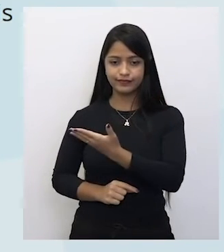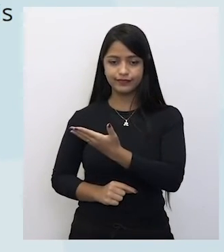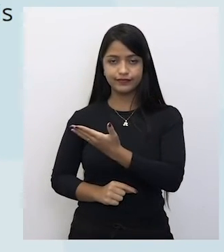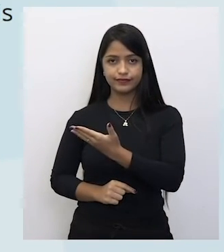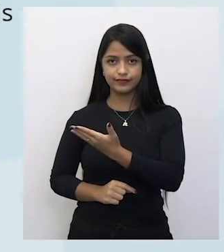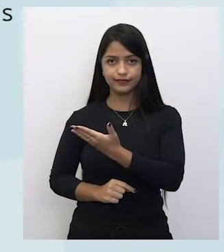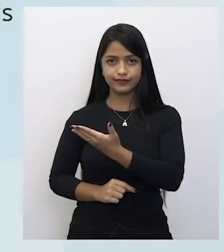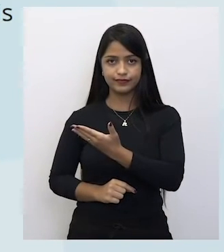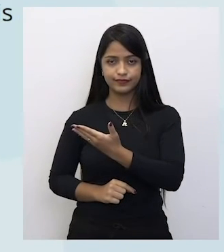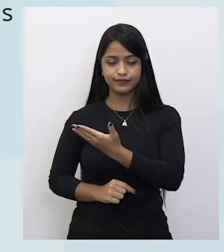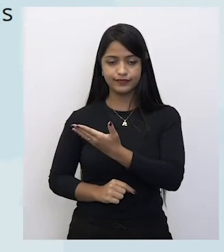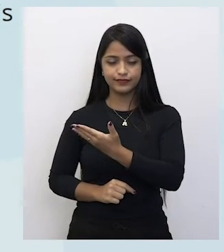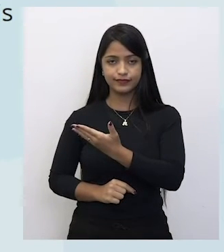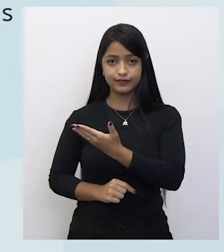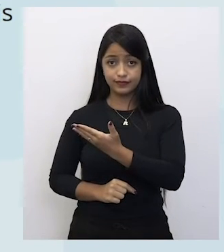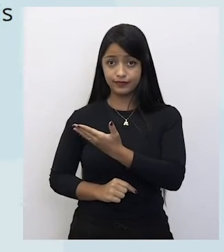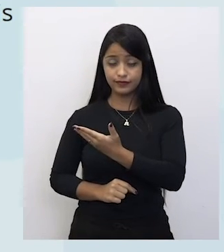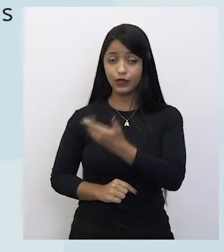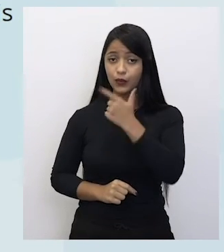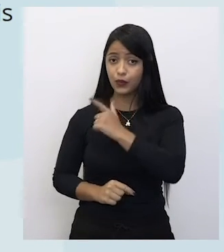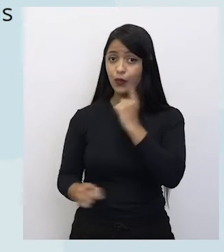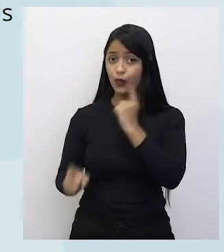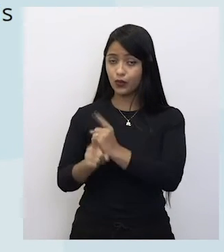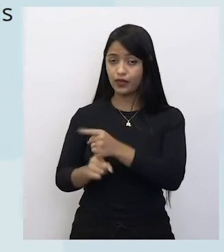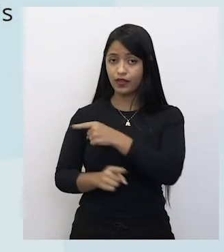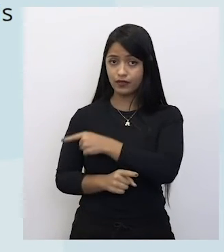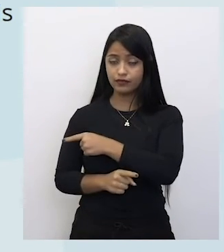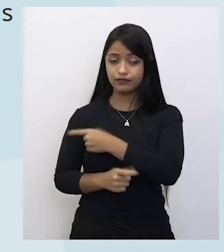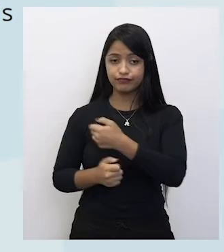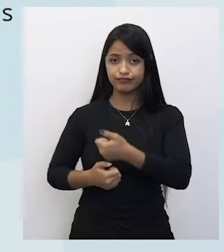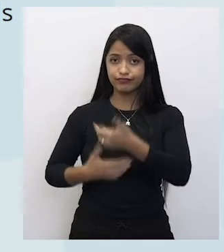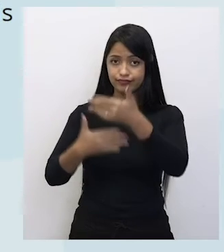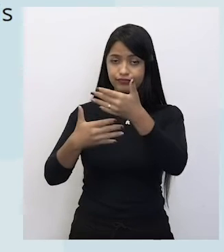ação do novo coronavírus. Então, aí está disponível numa página aí